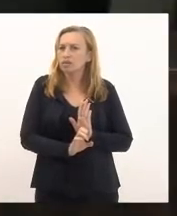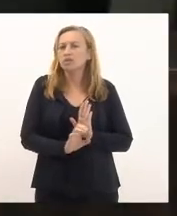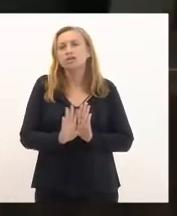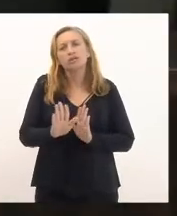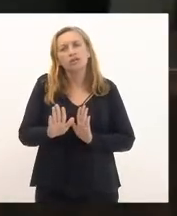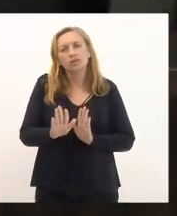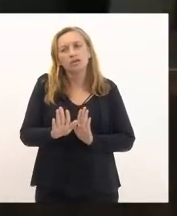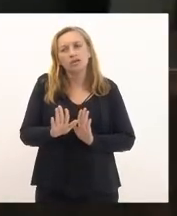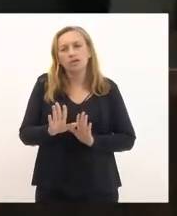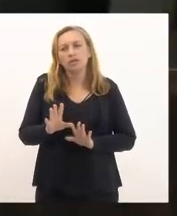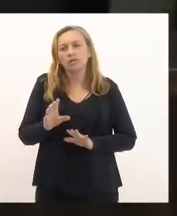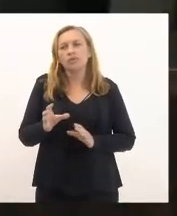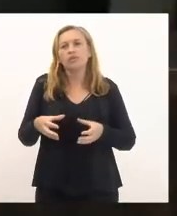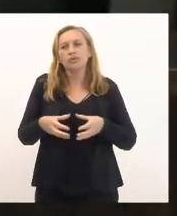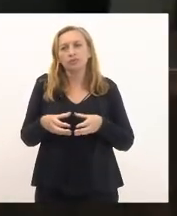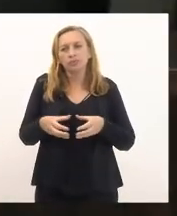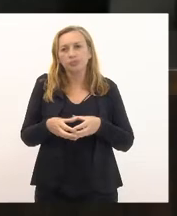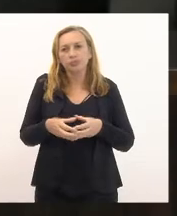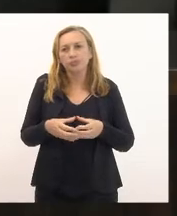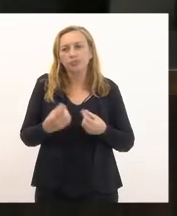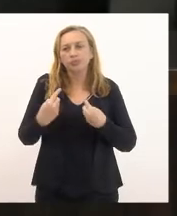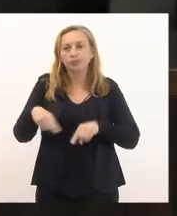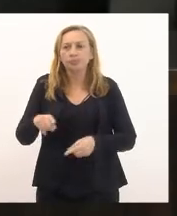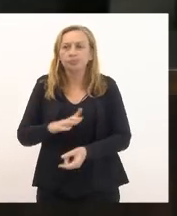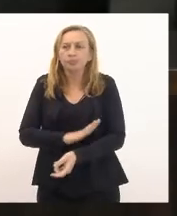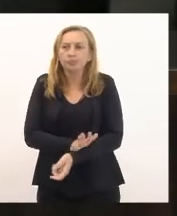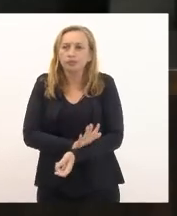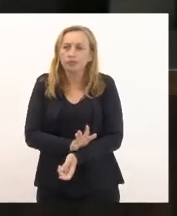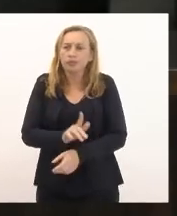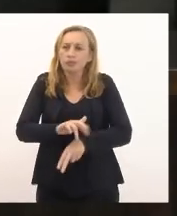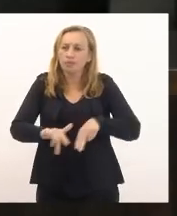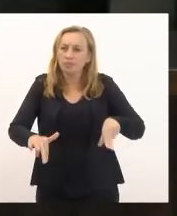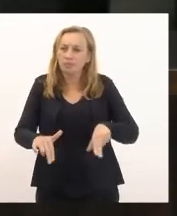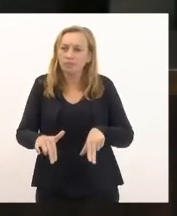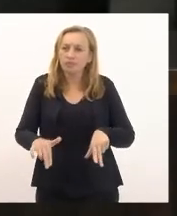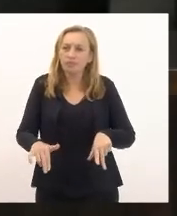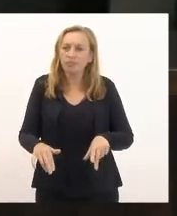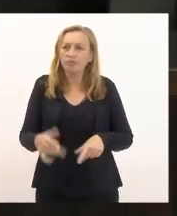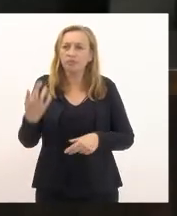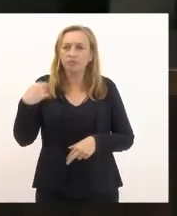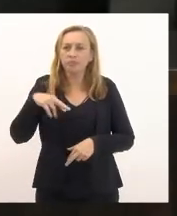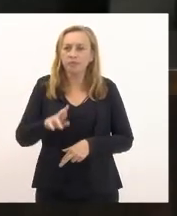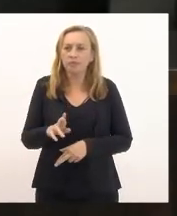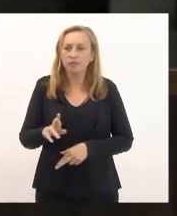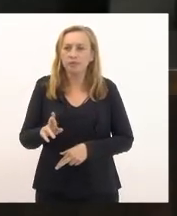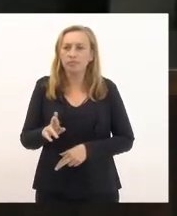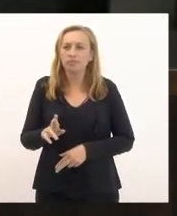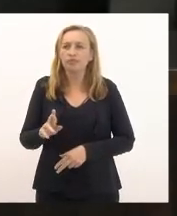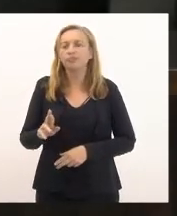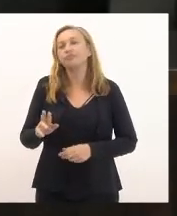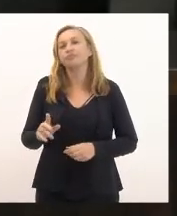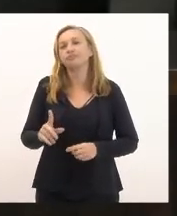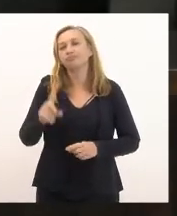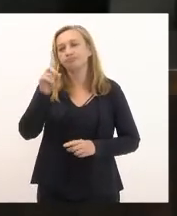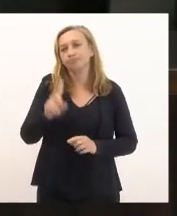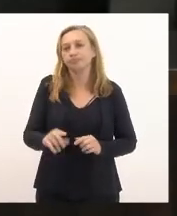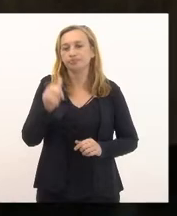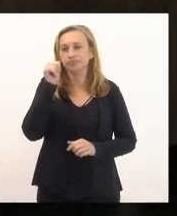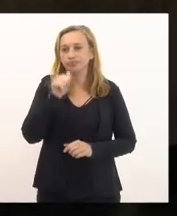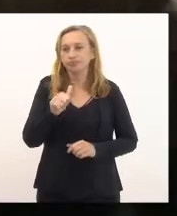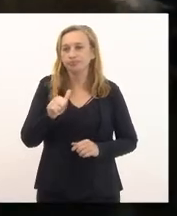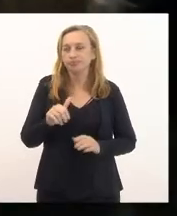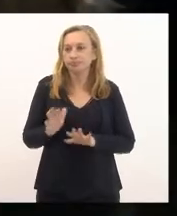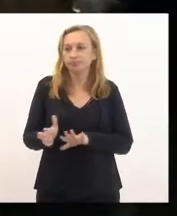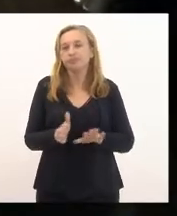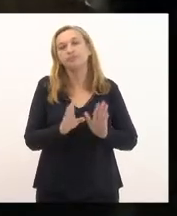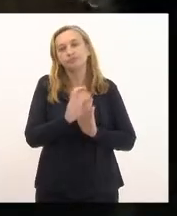Pendendo de pareceres das comissões de combate à discriminação, preconceito de raça, cor, etnia, religião e procedência nacional, defesa do direito da mulher e mesa diretora. Então, das emendas